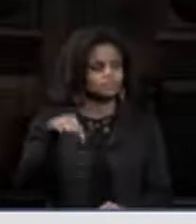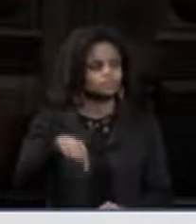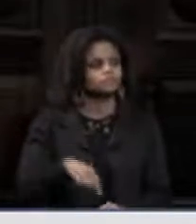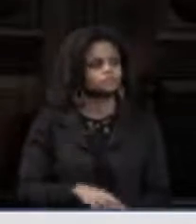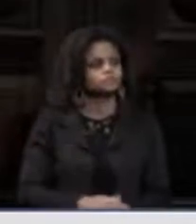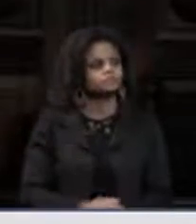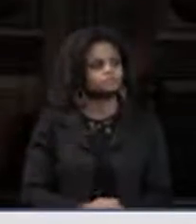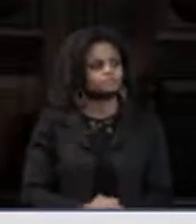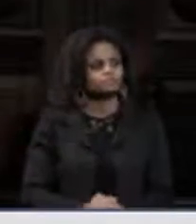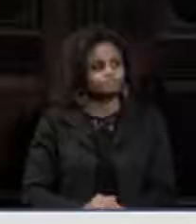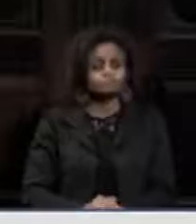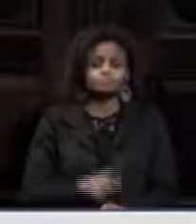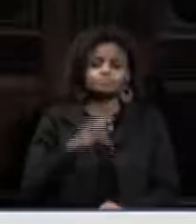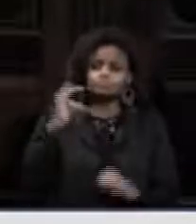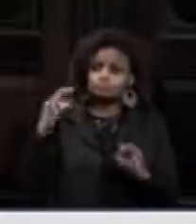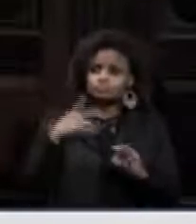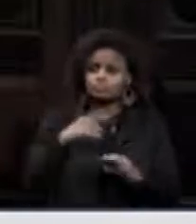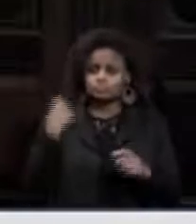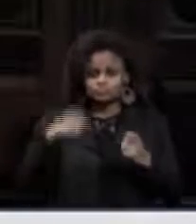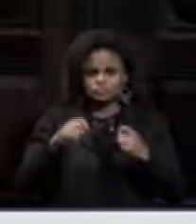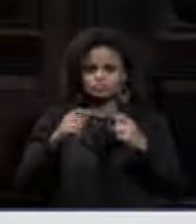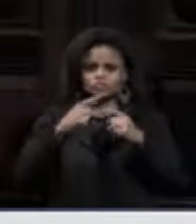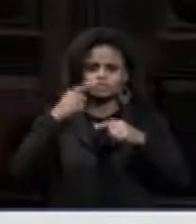deputadas discutindo,